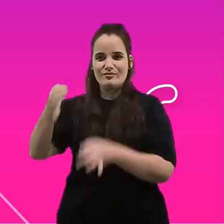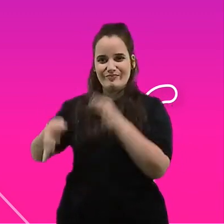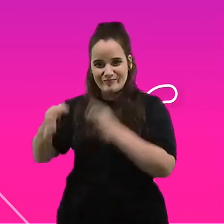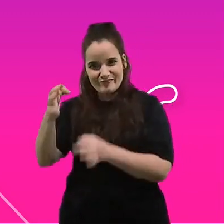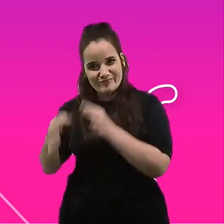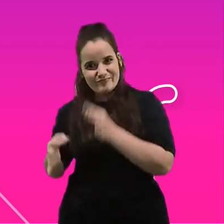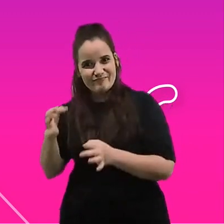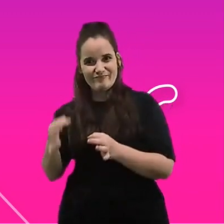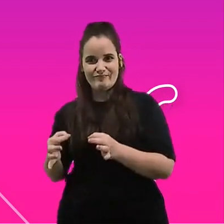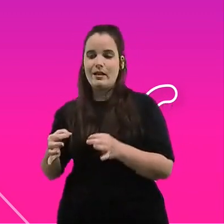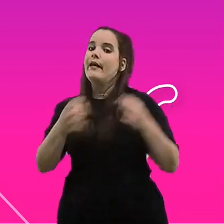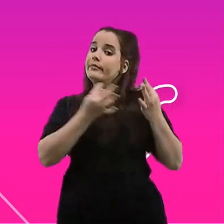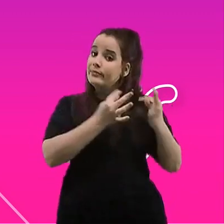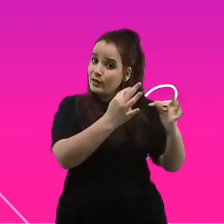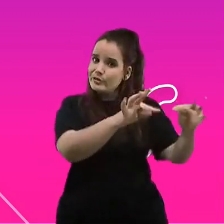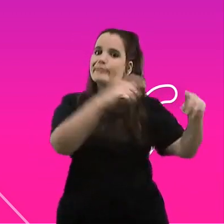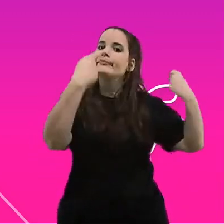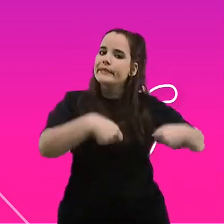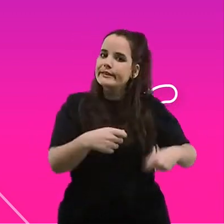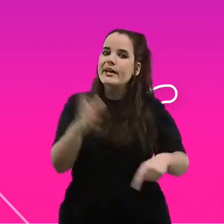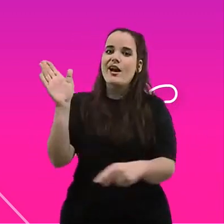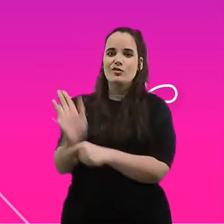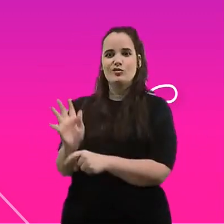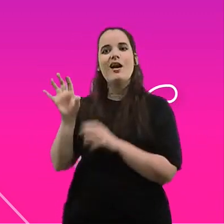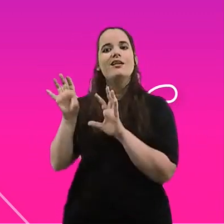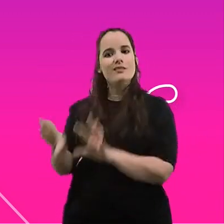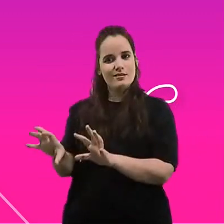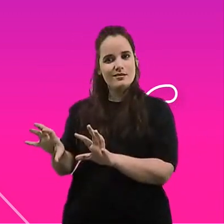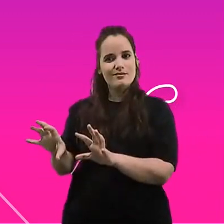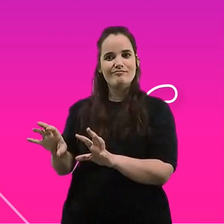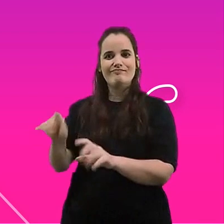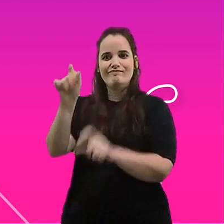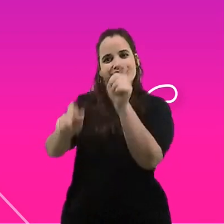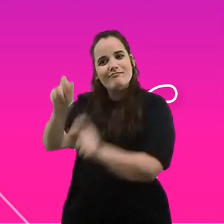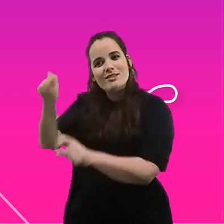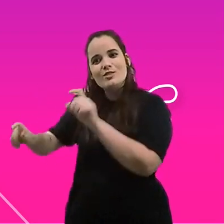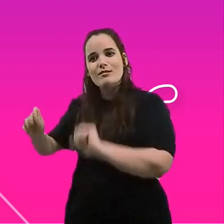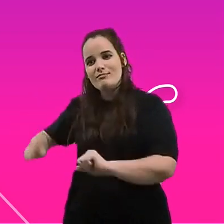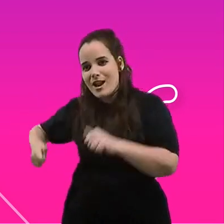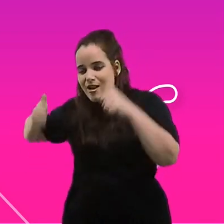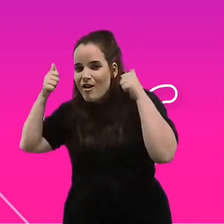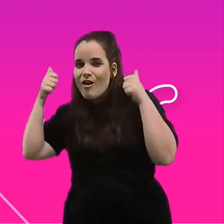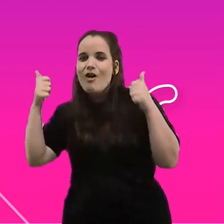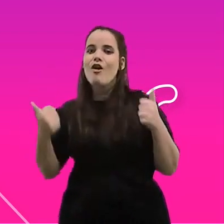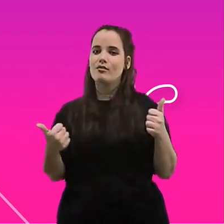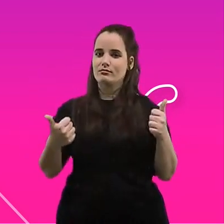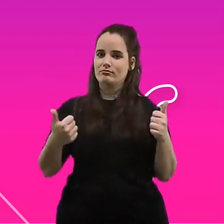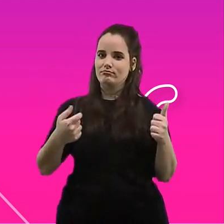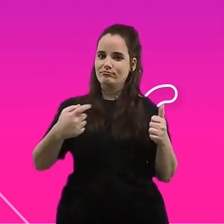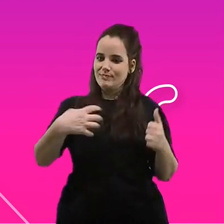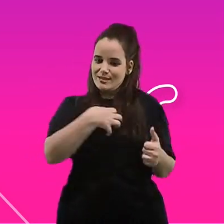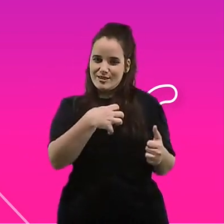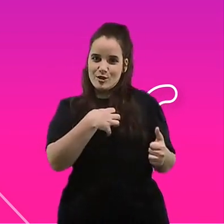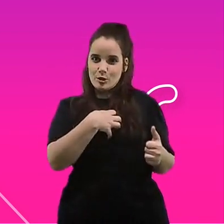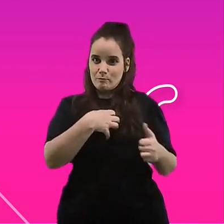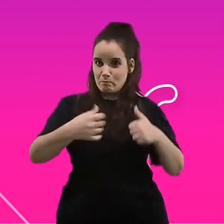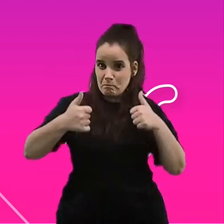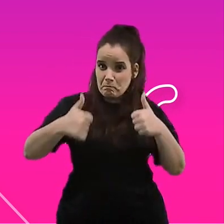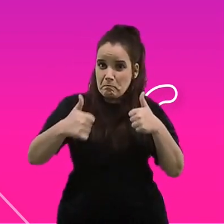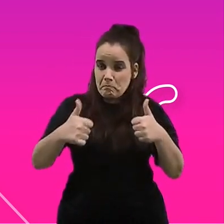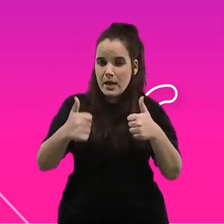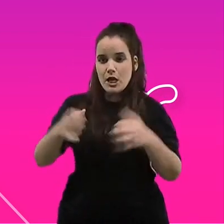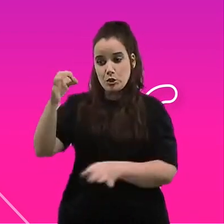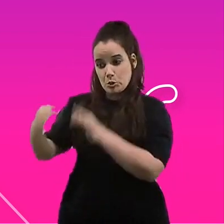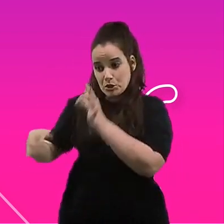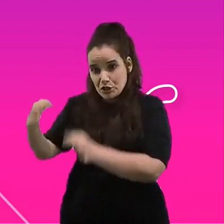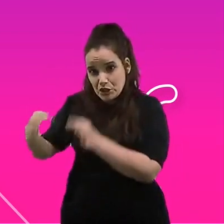tem que servir para isso, para o melhor das pessoas, para potencializar o bem, a justiça, o amor e a